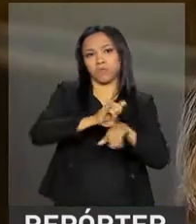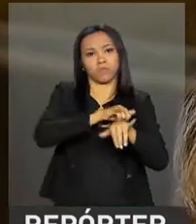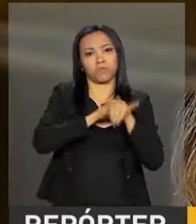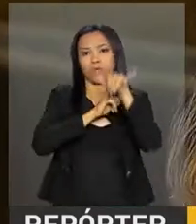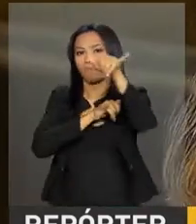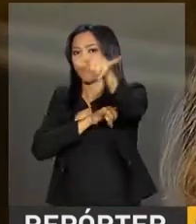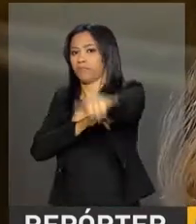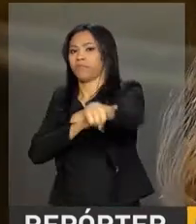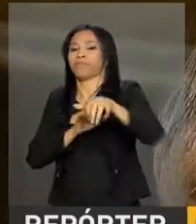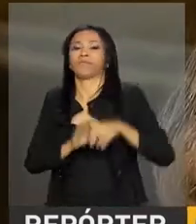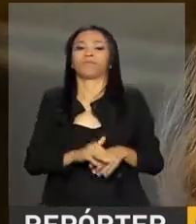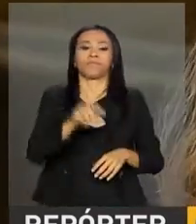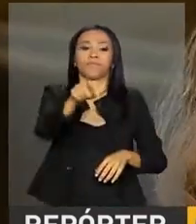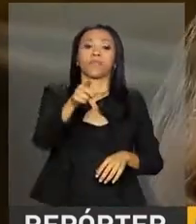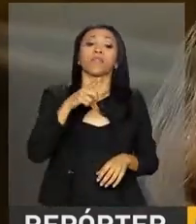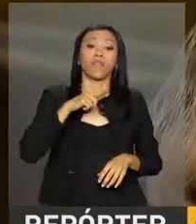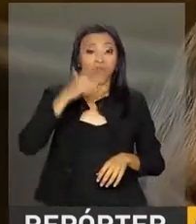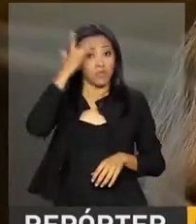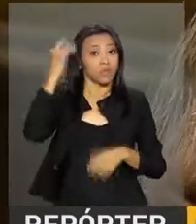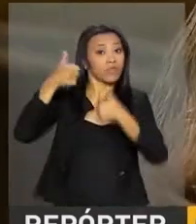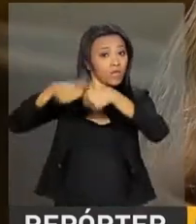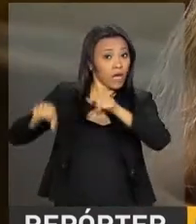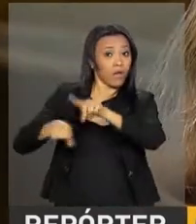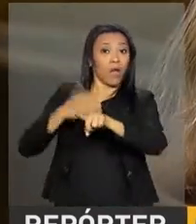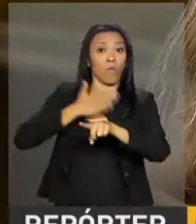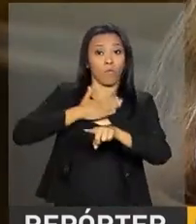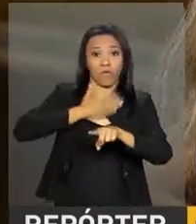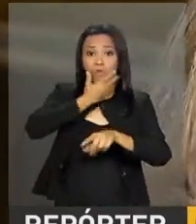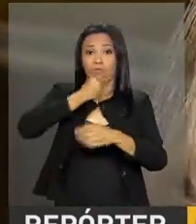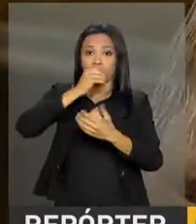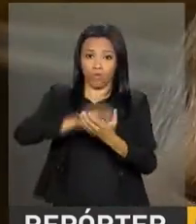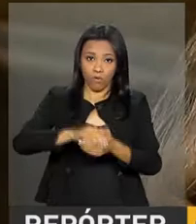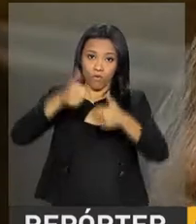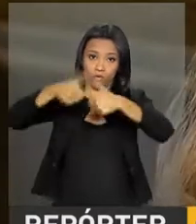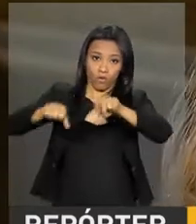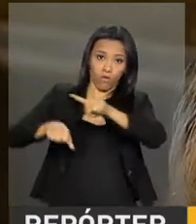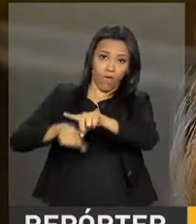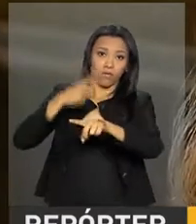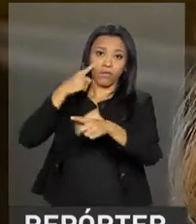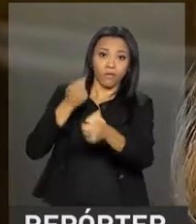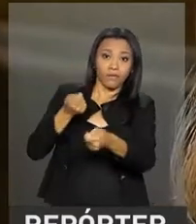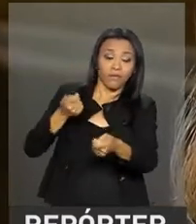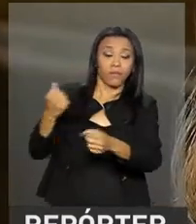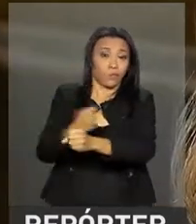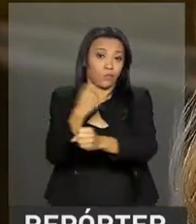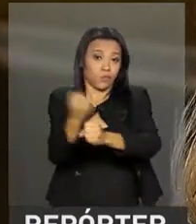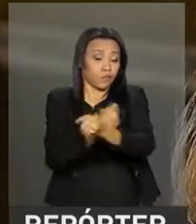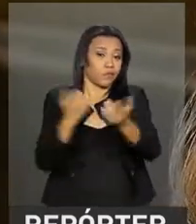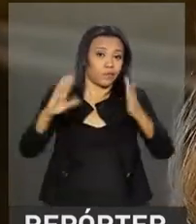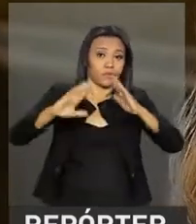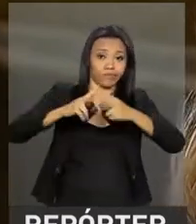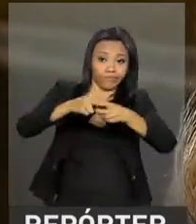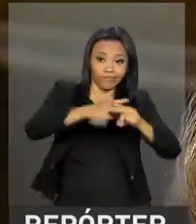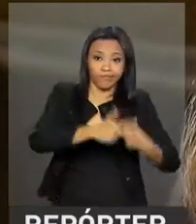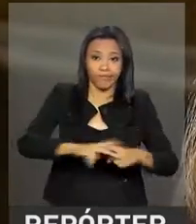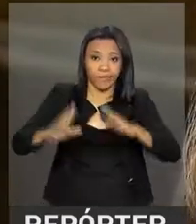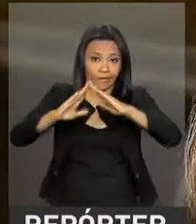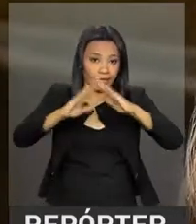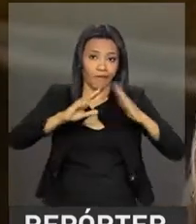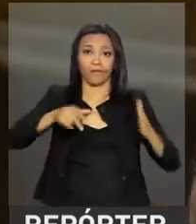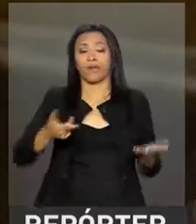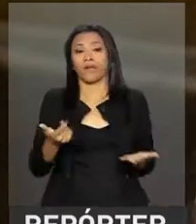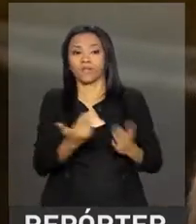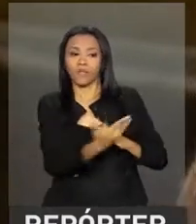muita gente lá que ficou meu esposo ficou ele está tentando reconstruir está tentando é consertar um ajudando o outro